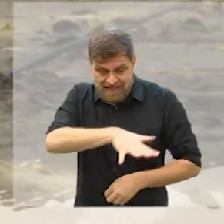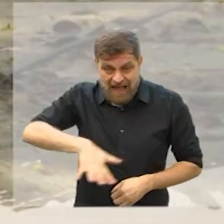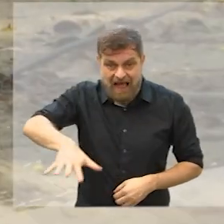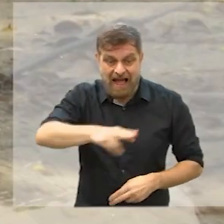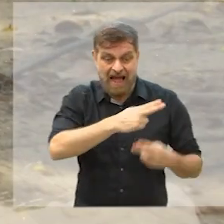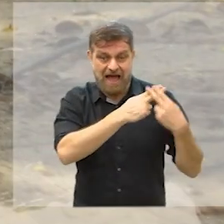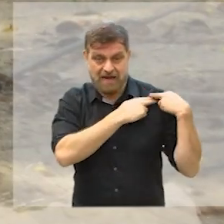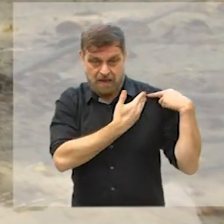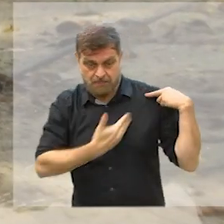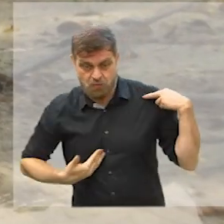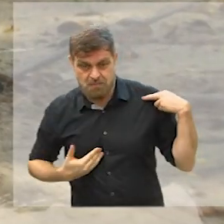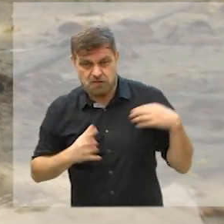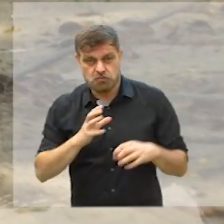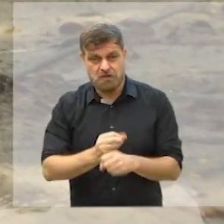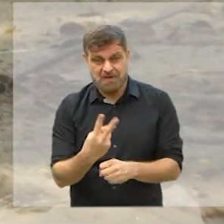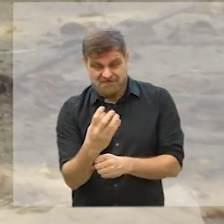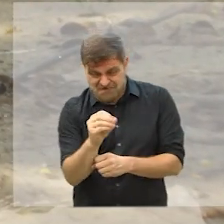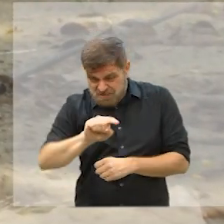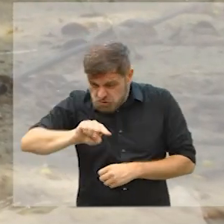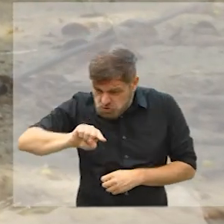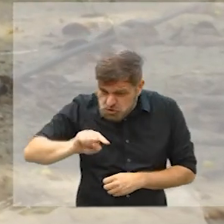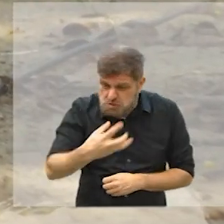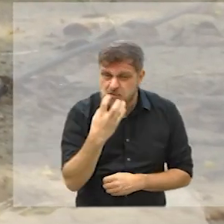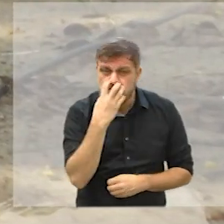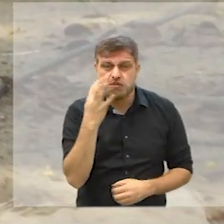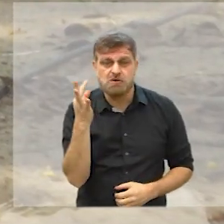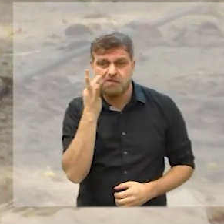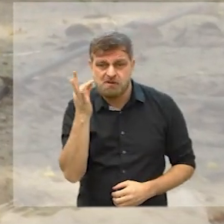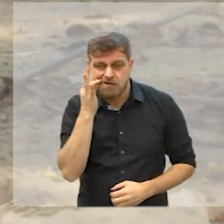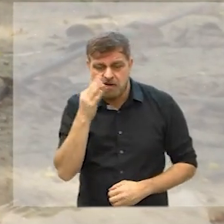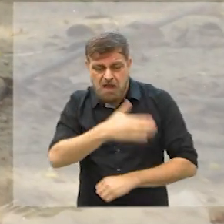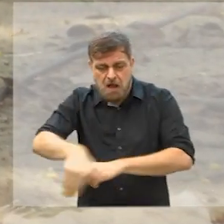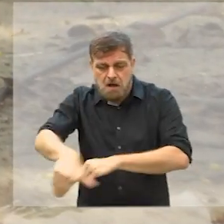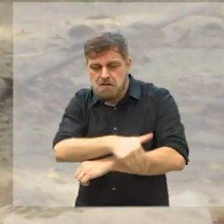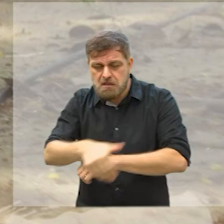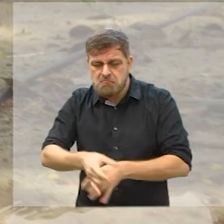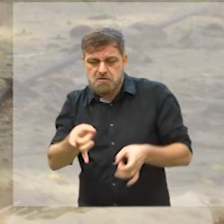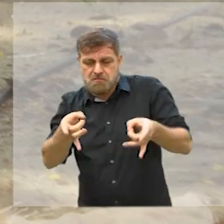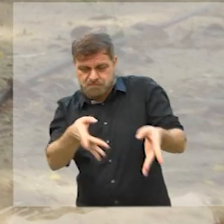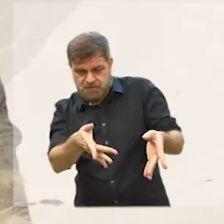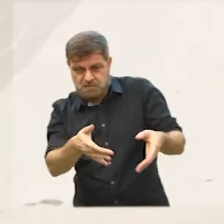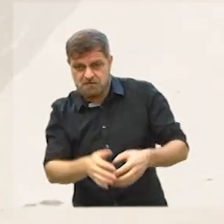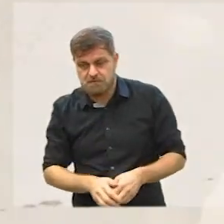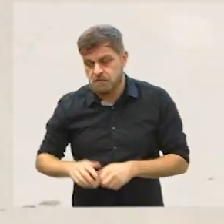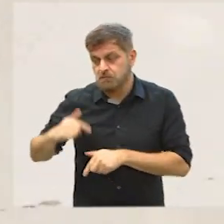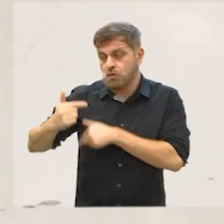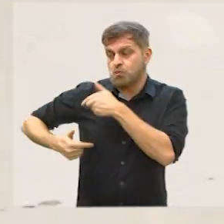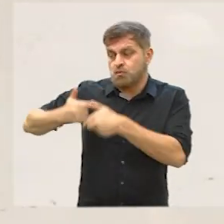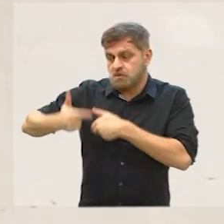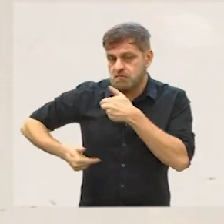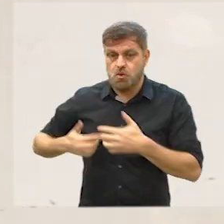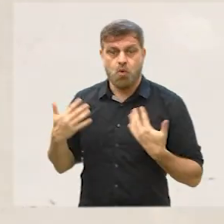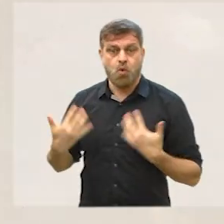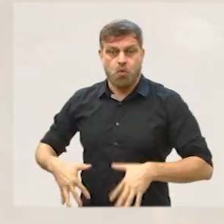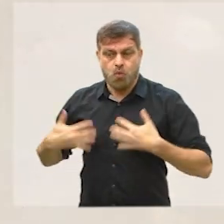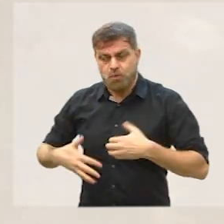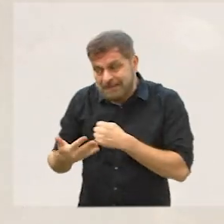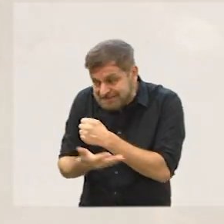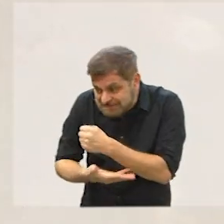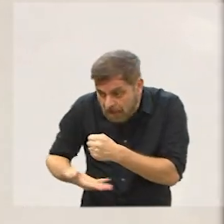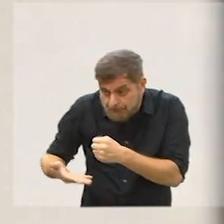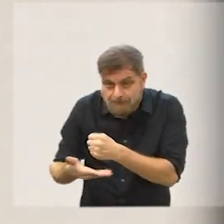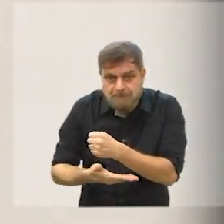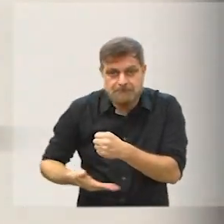da cidade, 20 mil cães e gatos vivem nesta situação. Por isso, o trabalho desta turma é